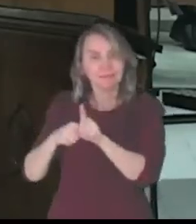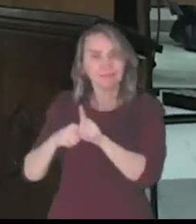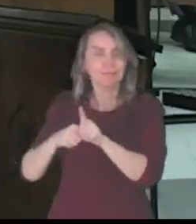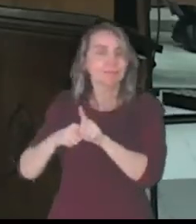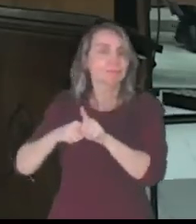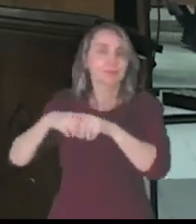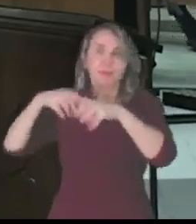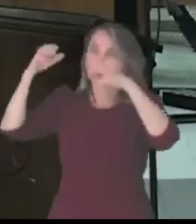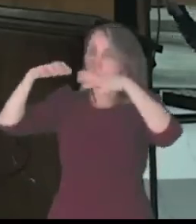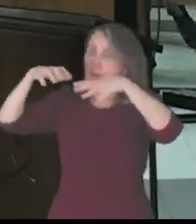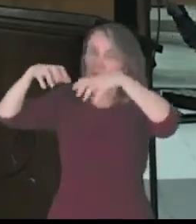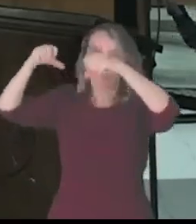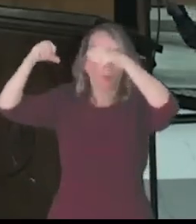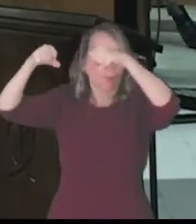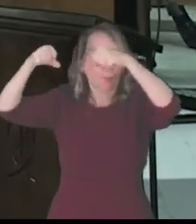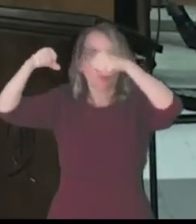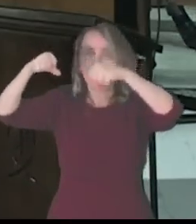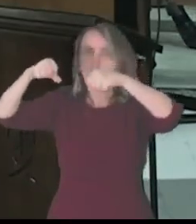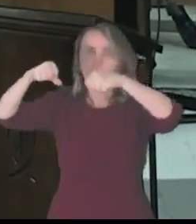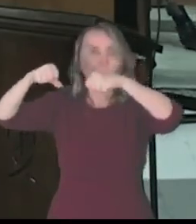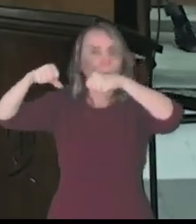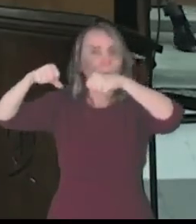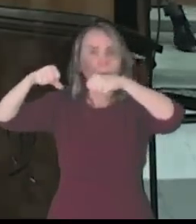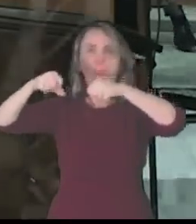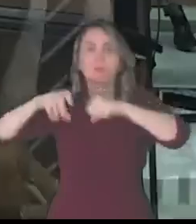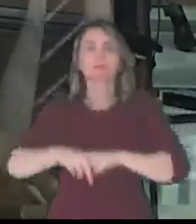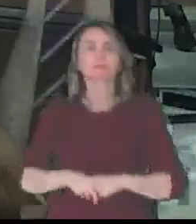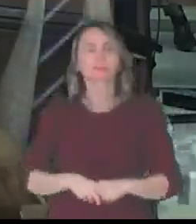choveu sobre a terra